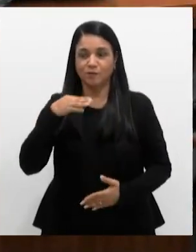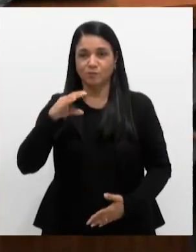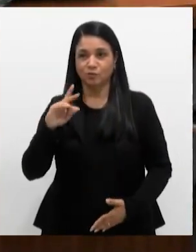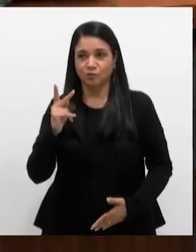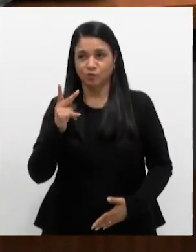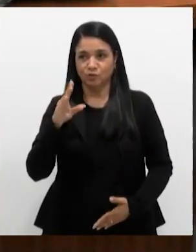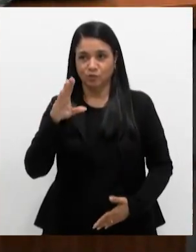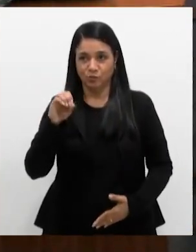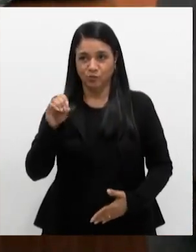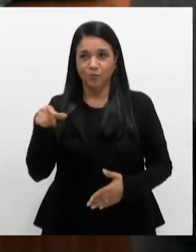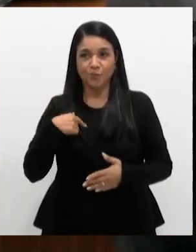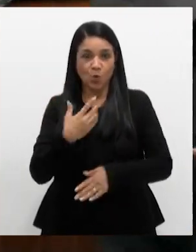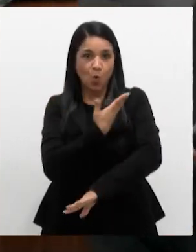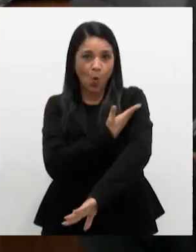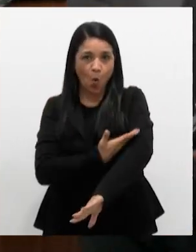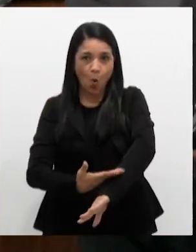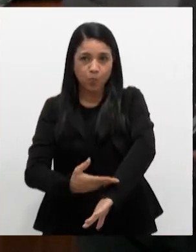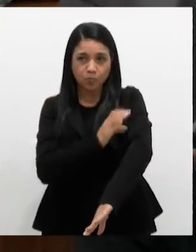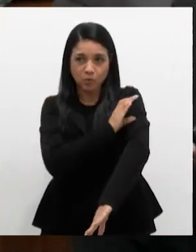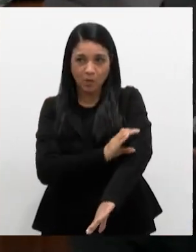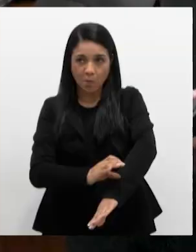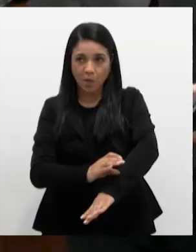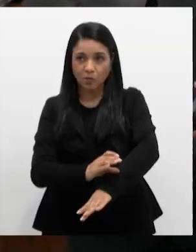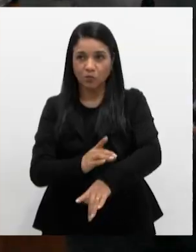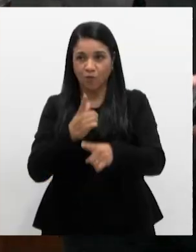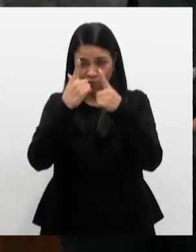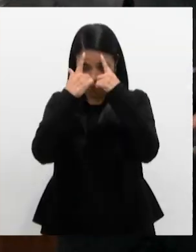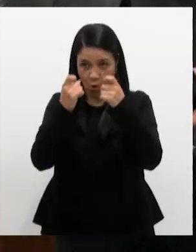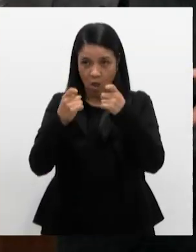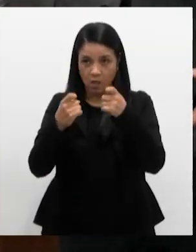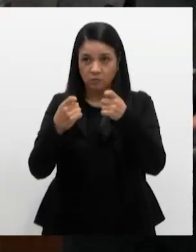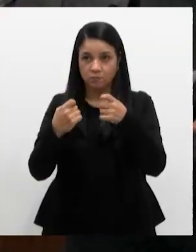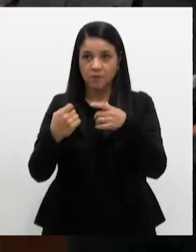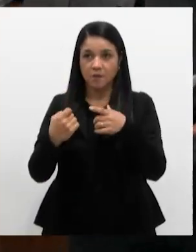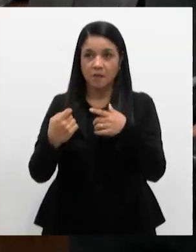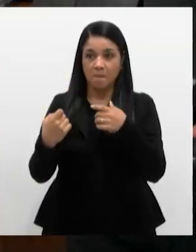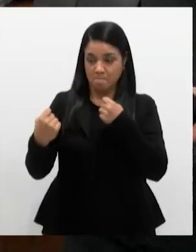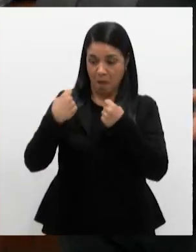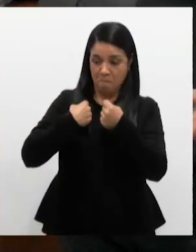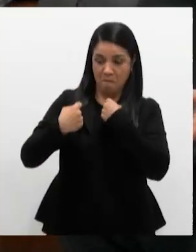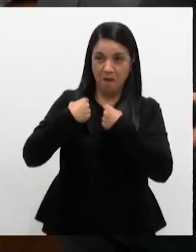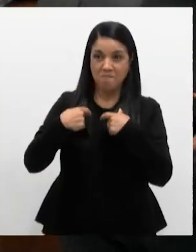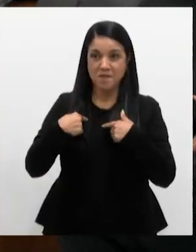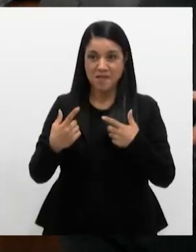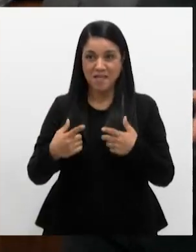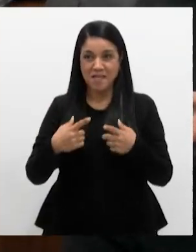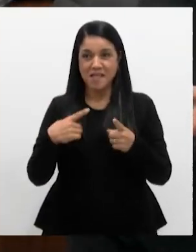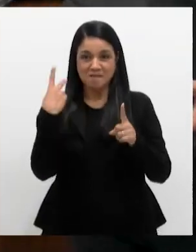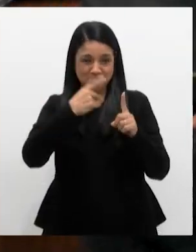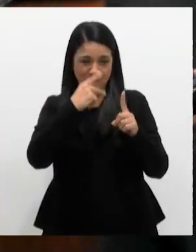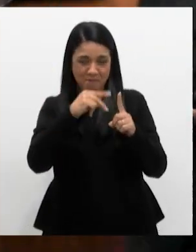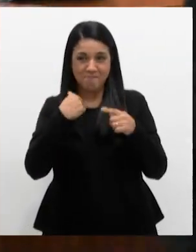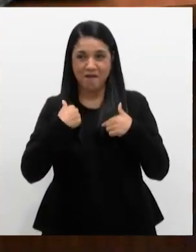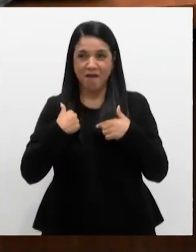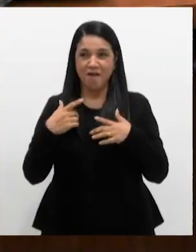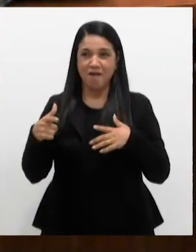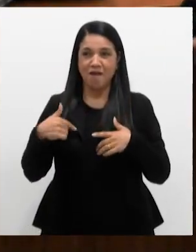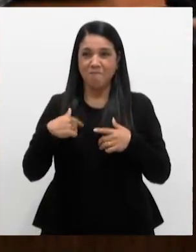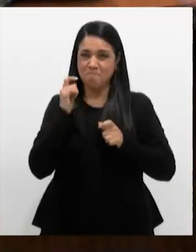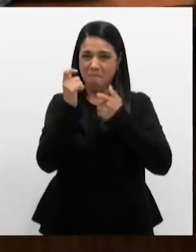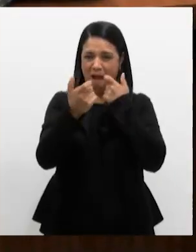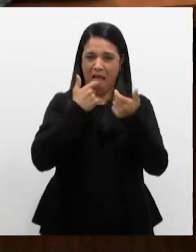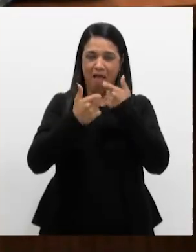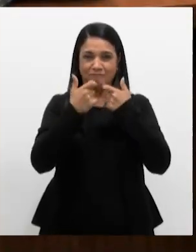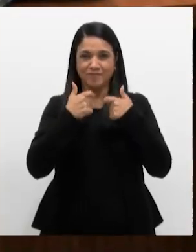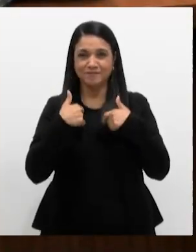que tem tido um comportamento com os colegas de agressão, me agrediu ali fisicamente agora, me agrediu fisicamente, me agrediu com